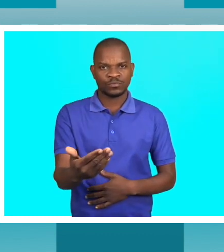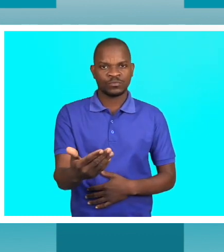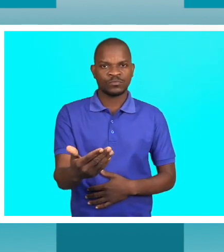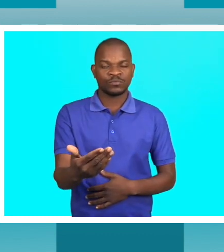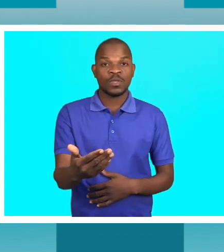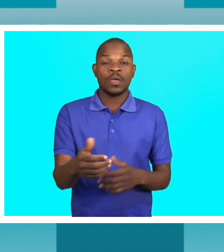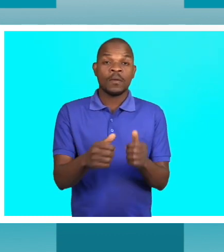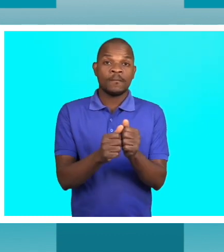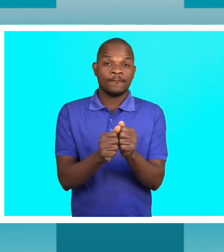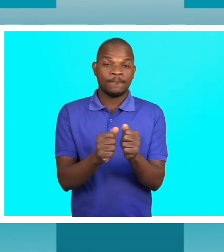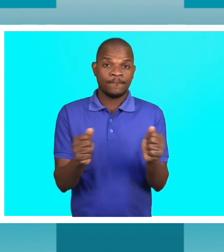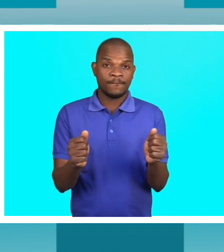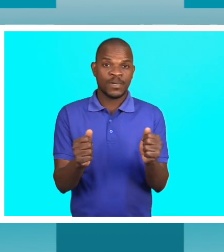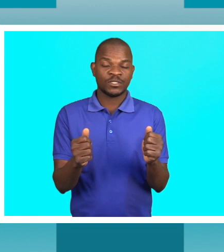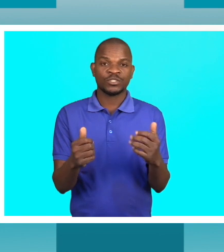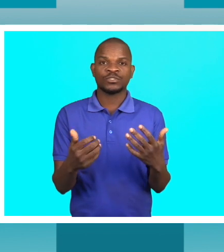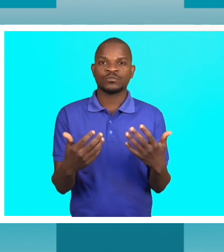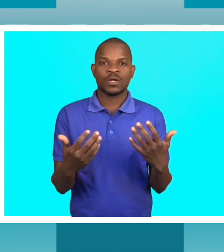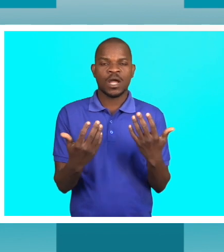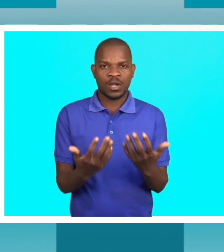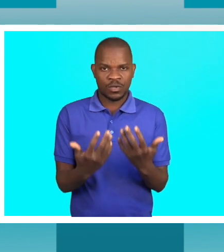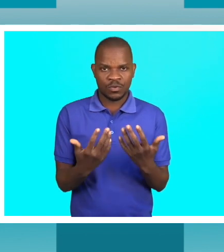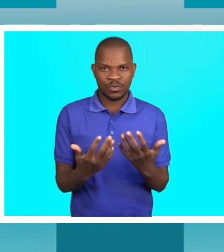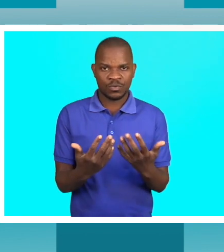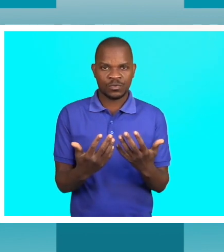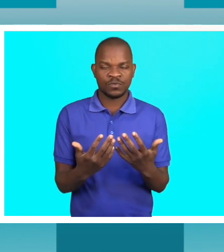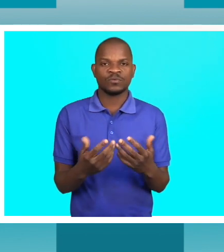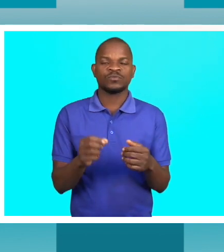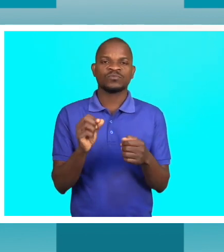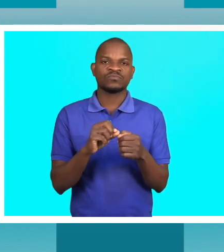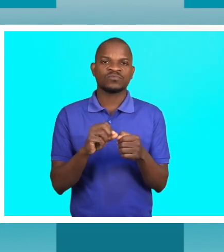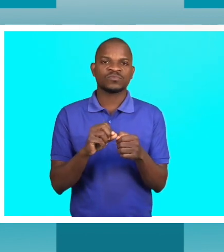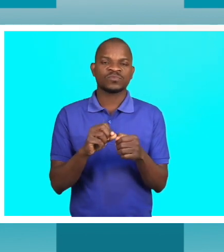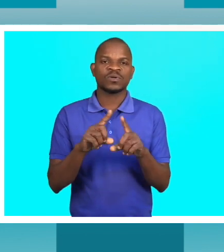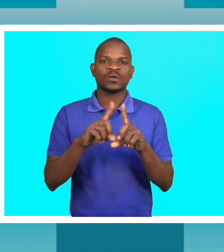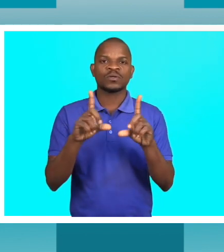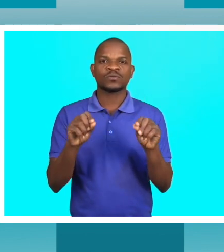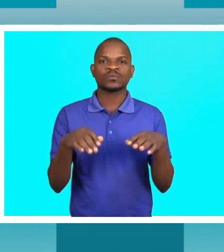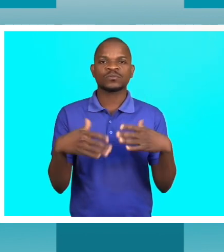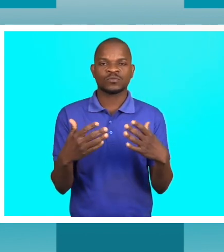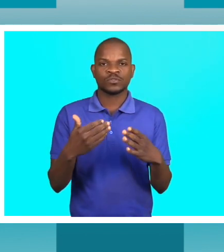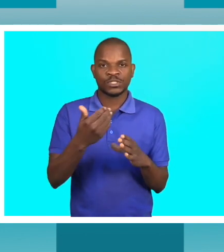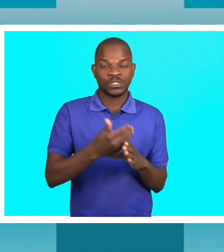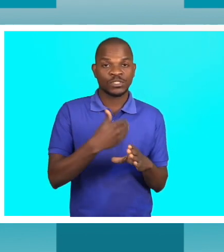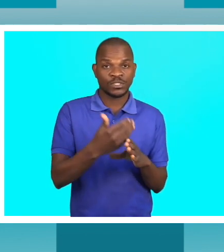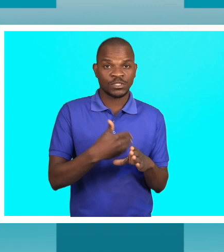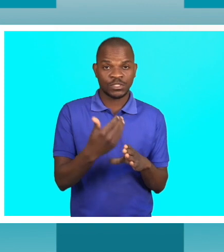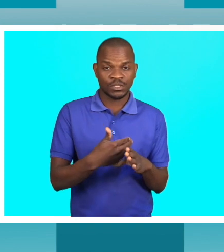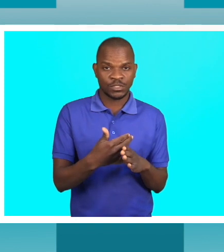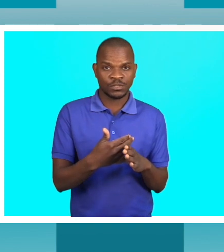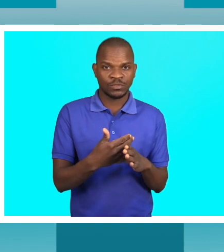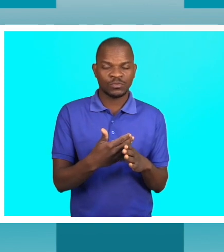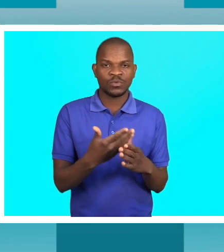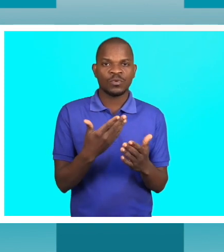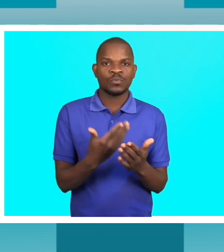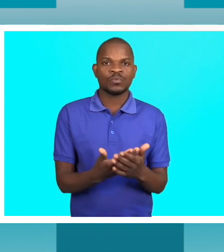pois já estou, mas por enquanto, mas estou ainda a professuar, porque